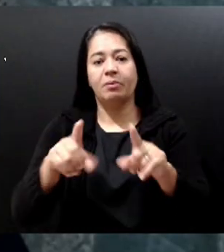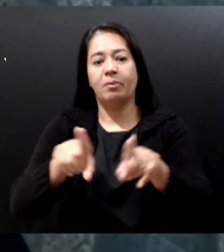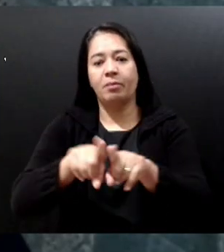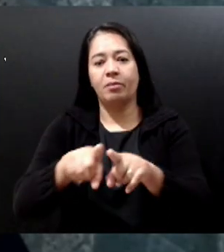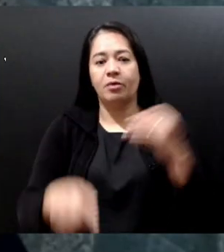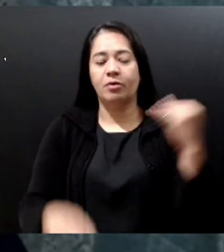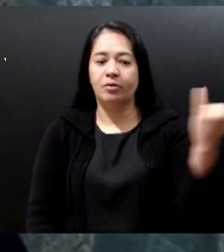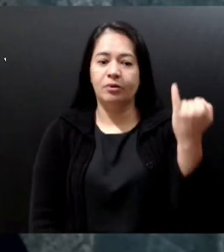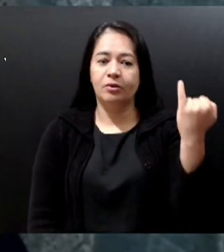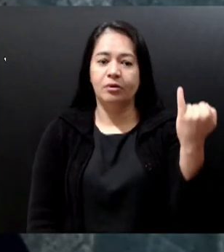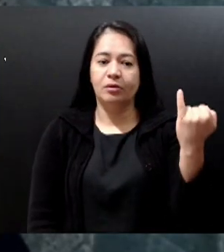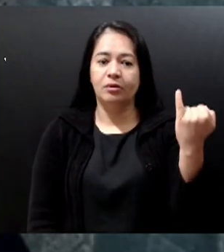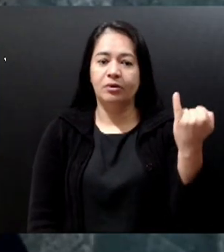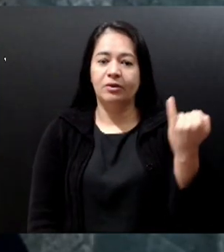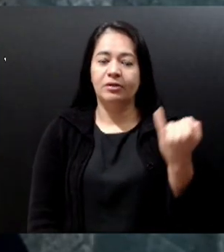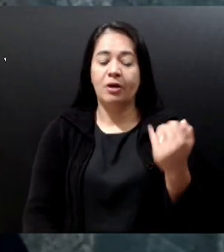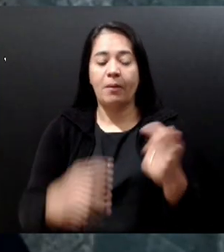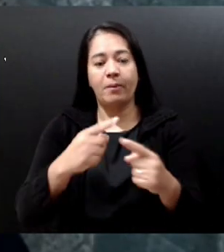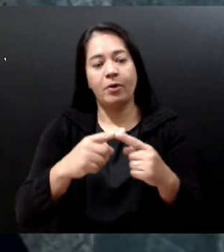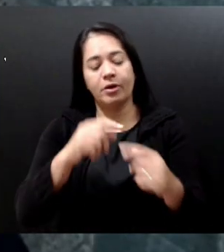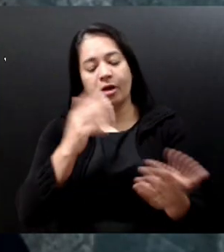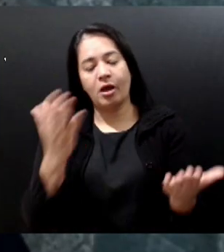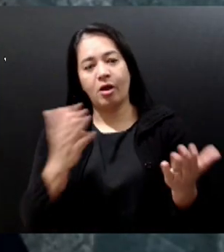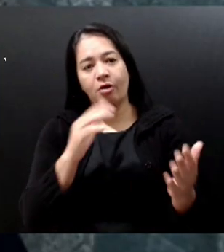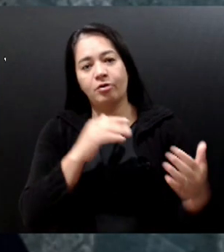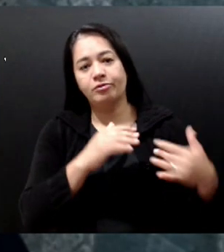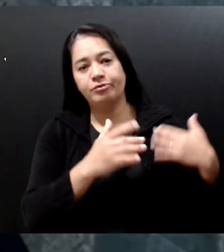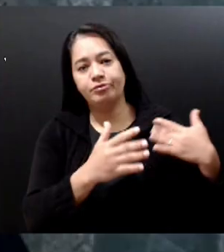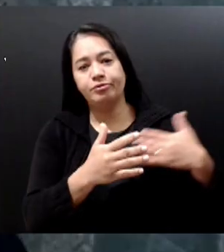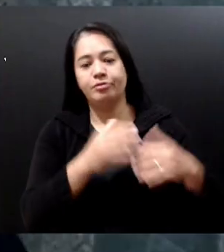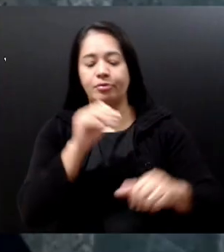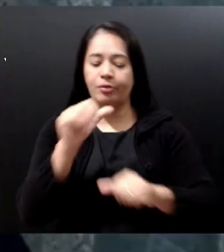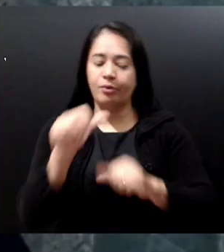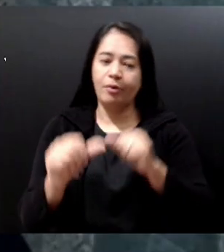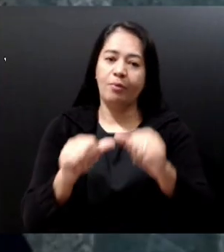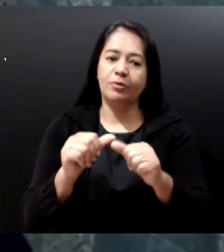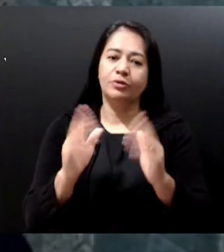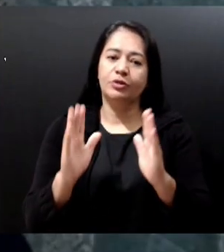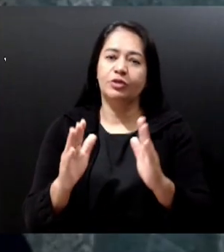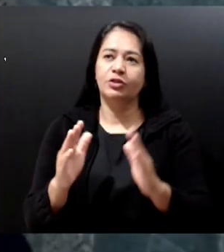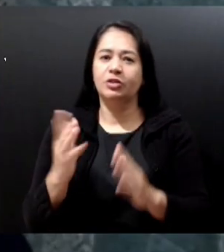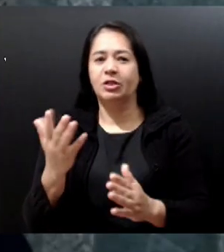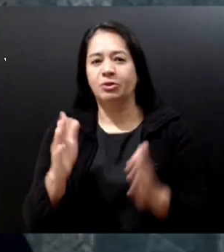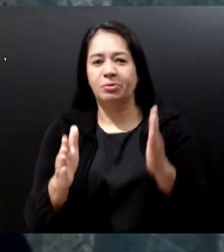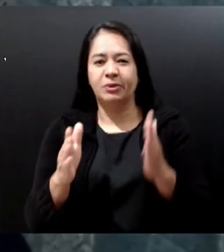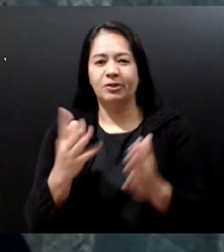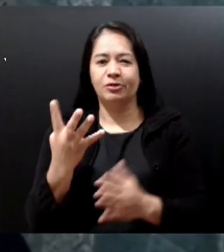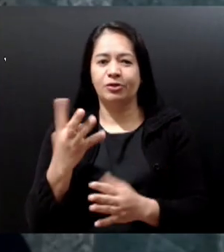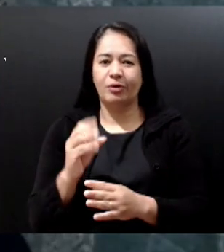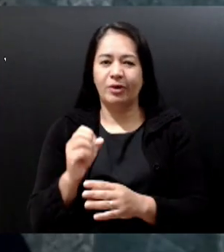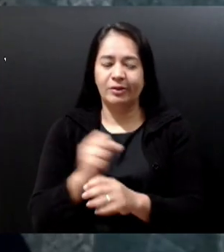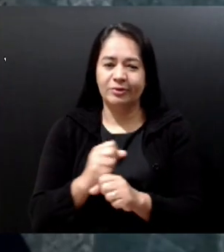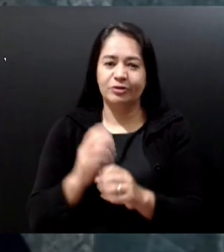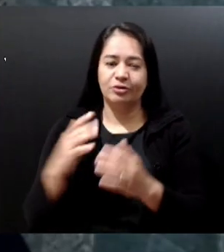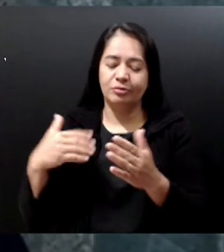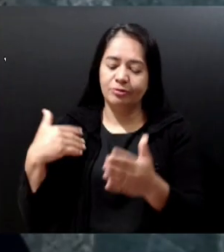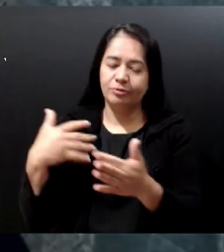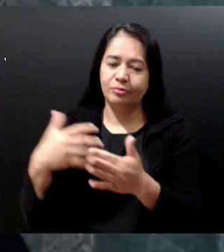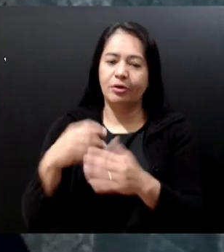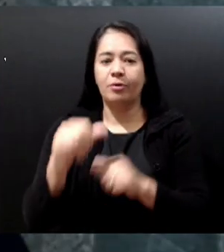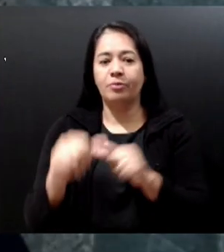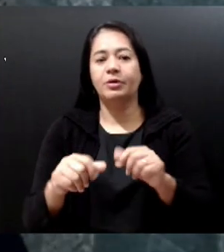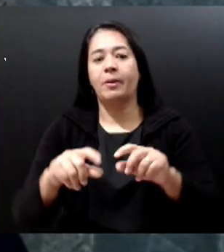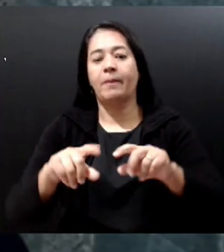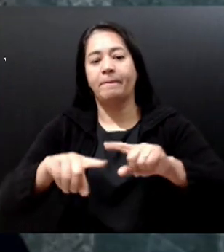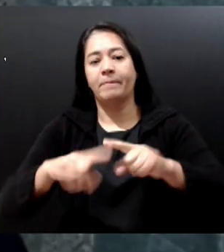muita mudança nesses 40 anos, nas 4 décadas, houve muitas mudanças e é um tema muito complexo, causa muitos conflitos